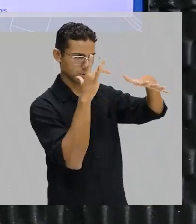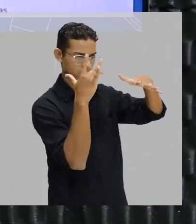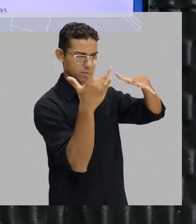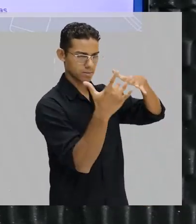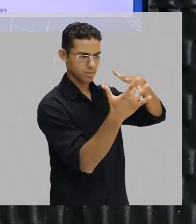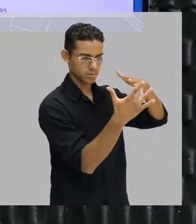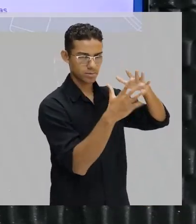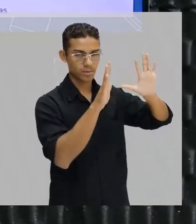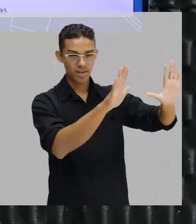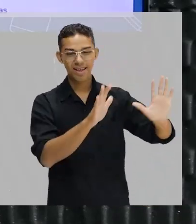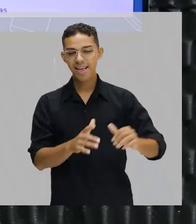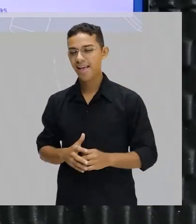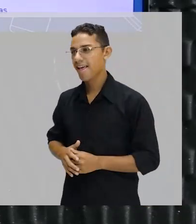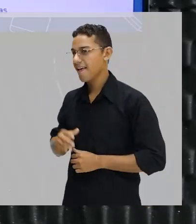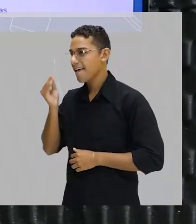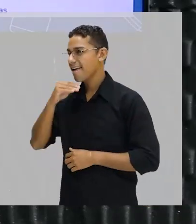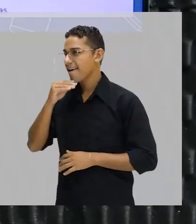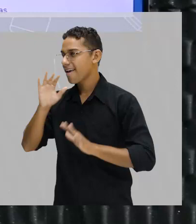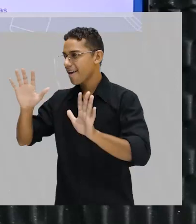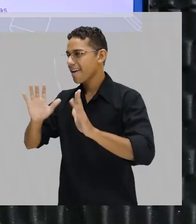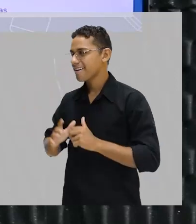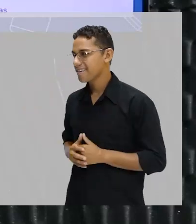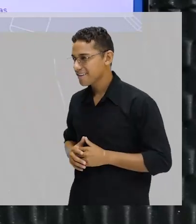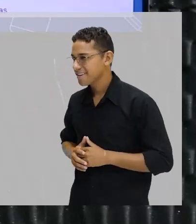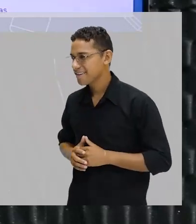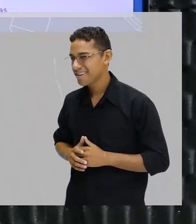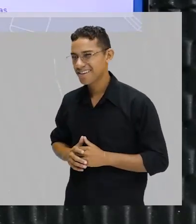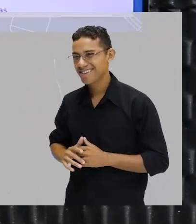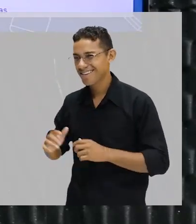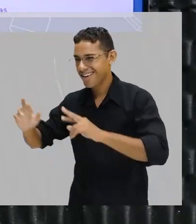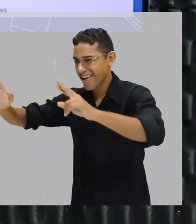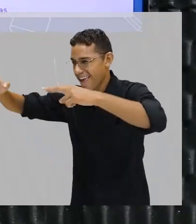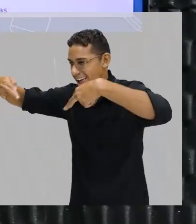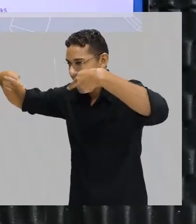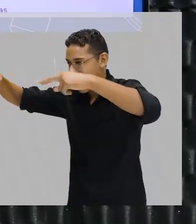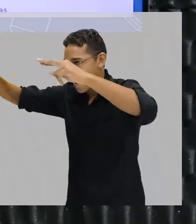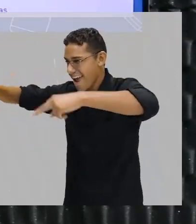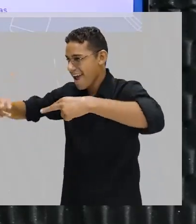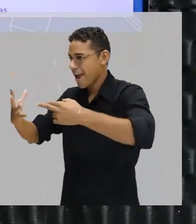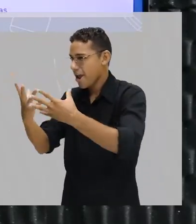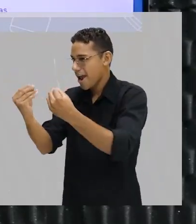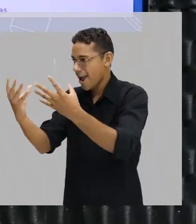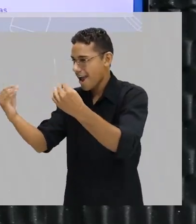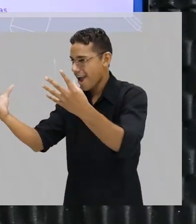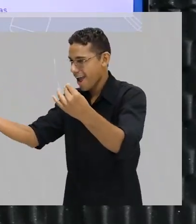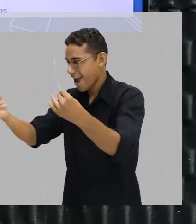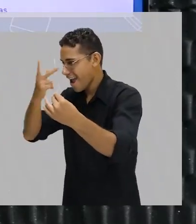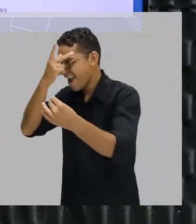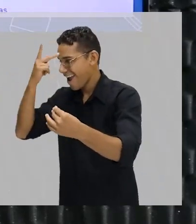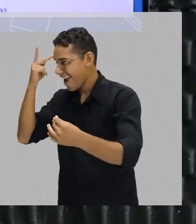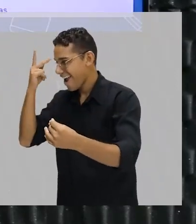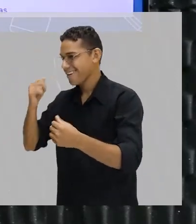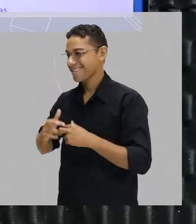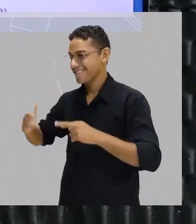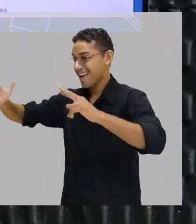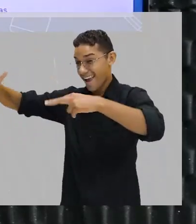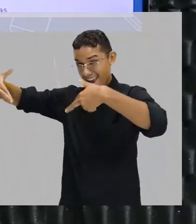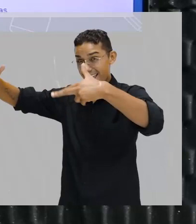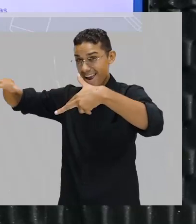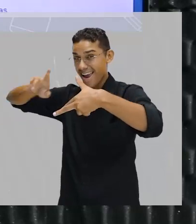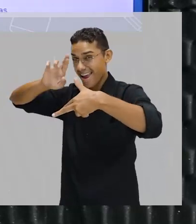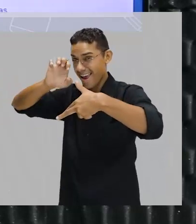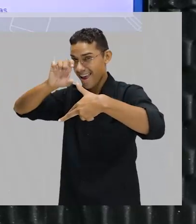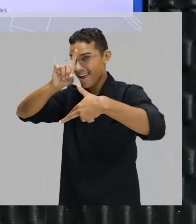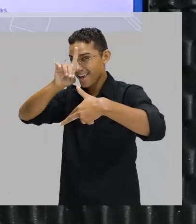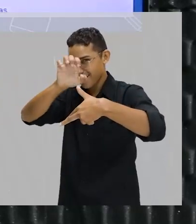dia para trocar informações, para trocar conhecimento, para interagir. E lá na casa dele, rede social significa outra coisa, né?